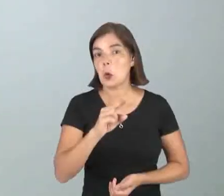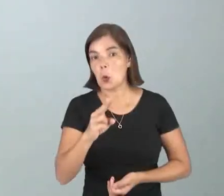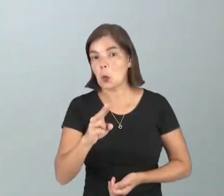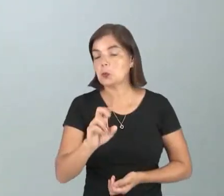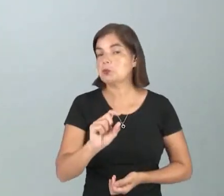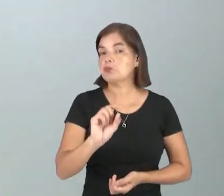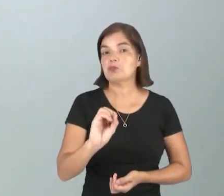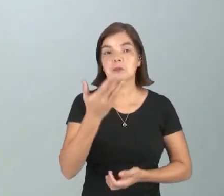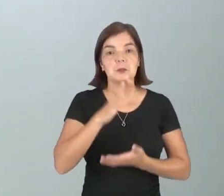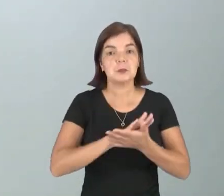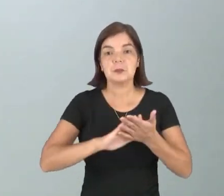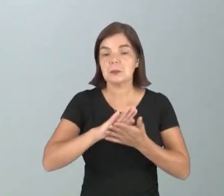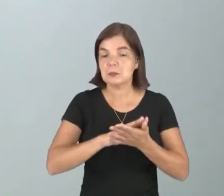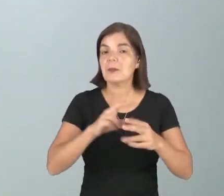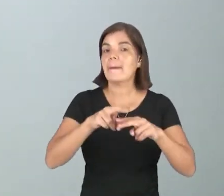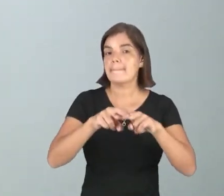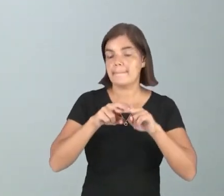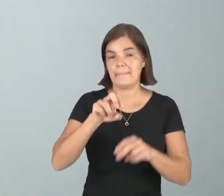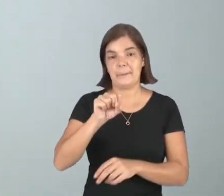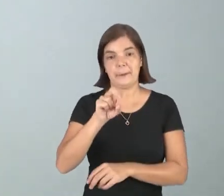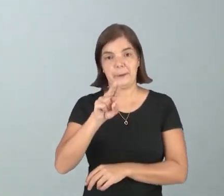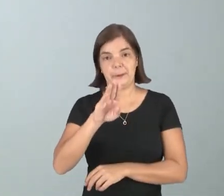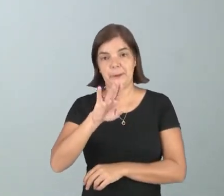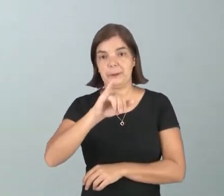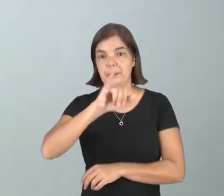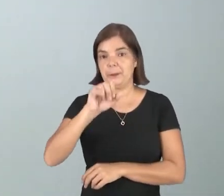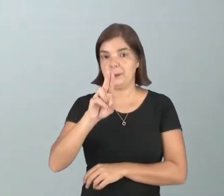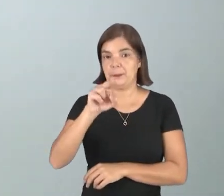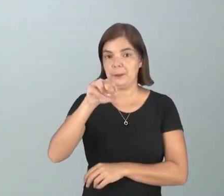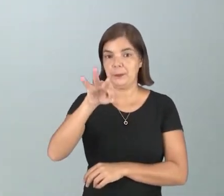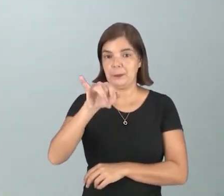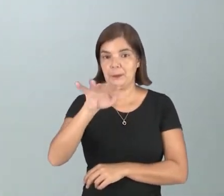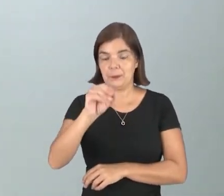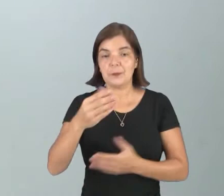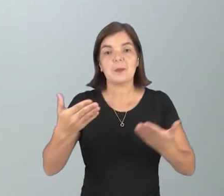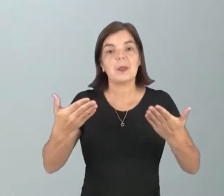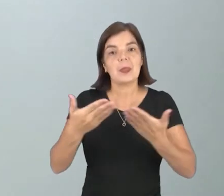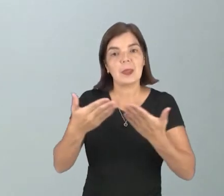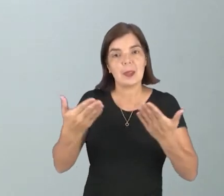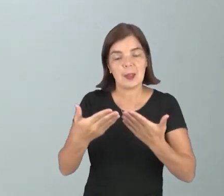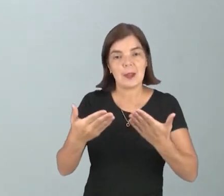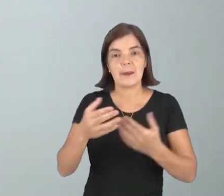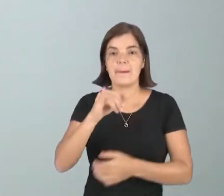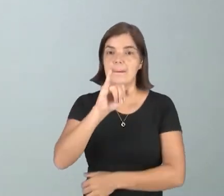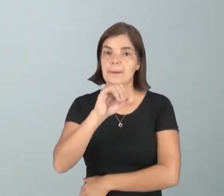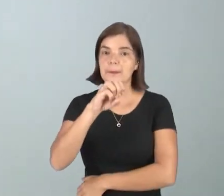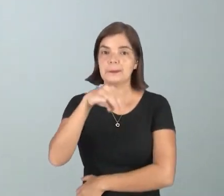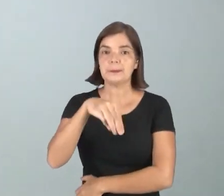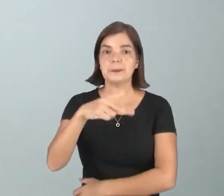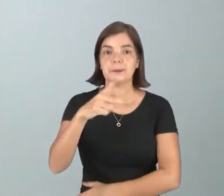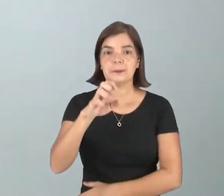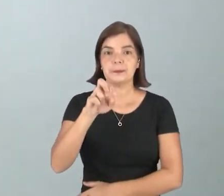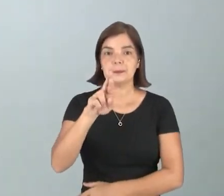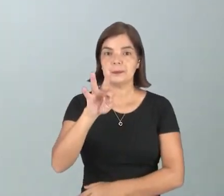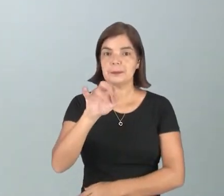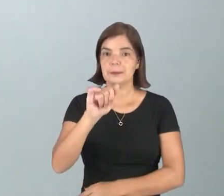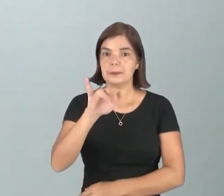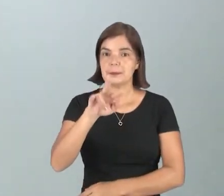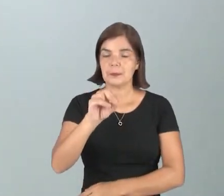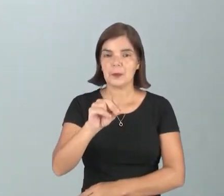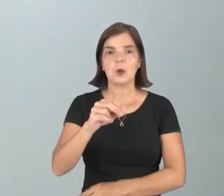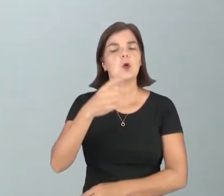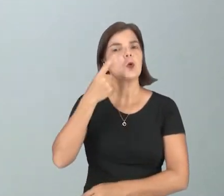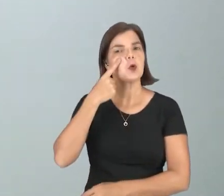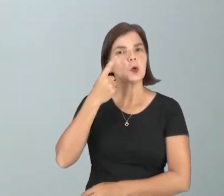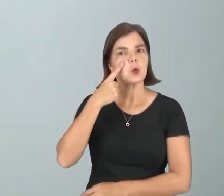futuro por isso é chamado de modo subjuntivo e agora vamos falar do modo imperativo gente enquanto